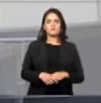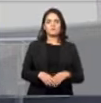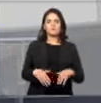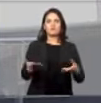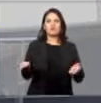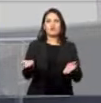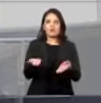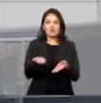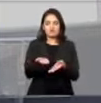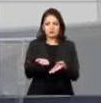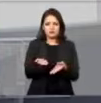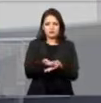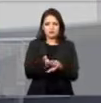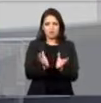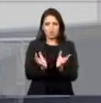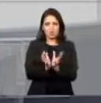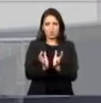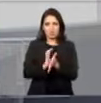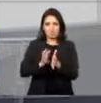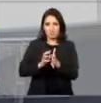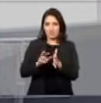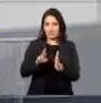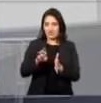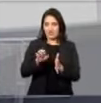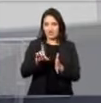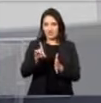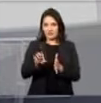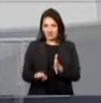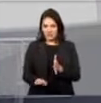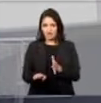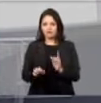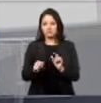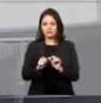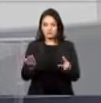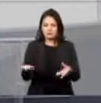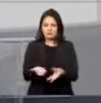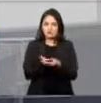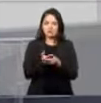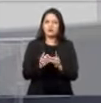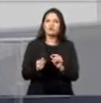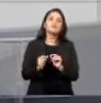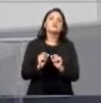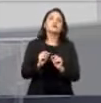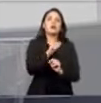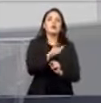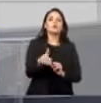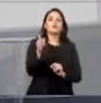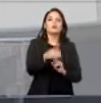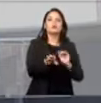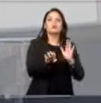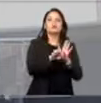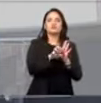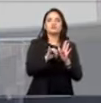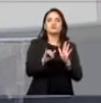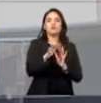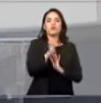pela rede, através do deputado Marcelo Caleiro, contesta a anulação do edital do